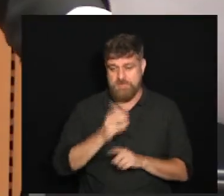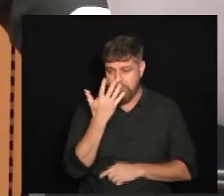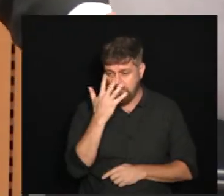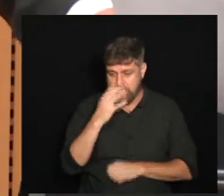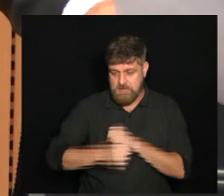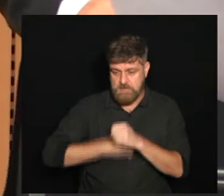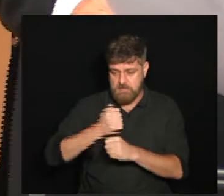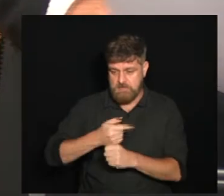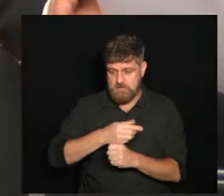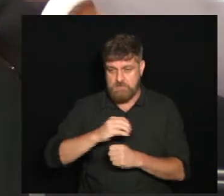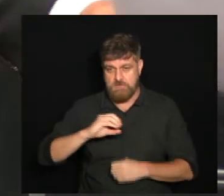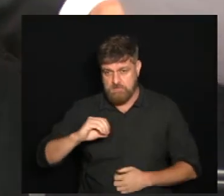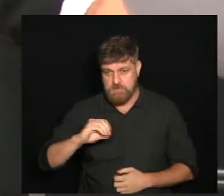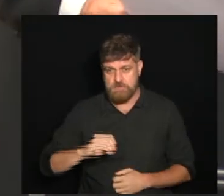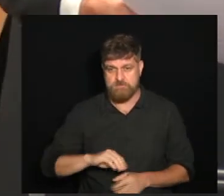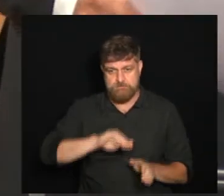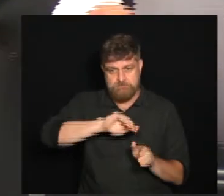2020.